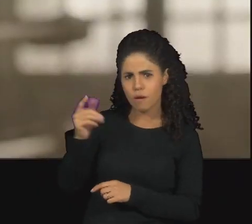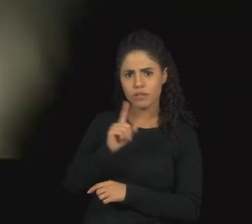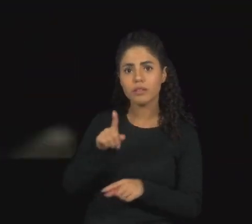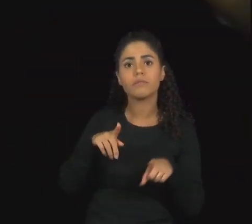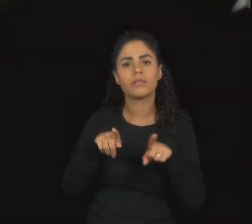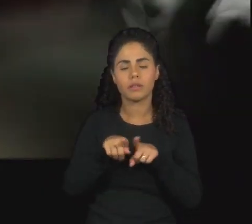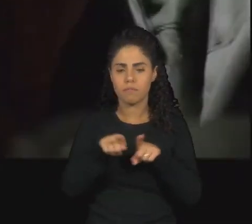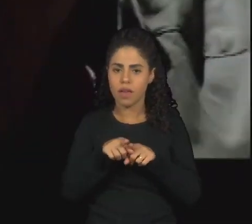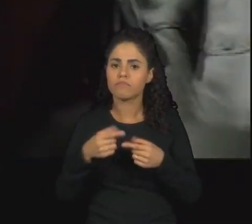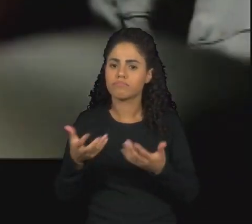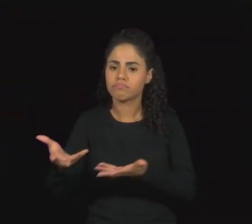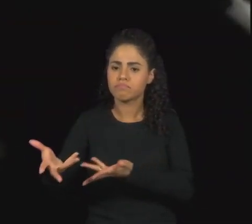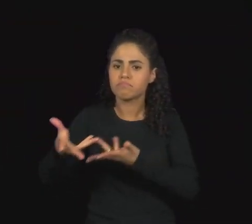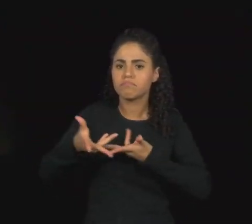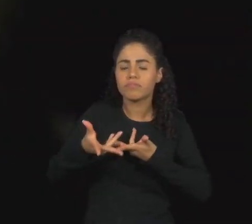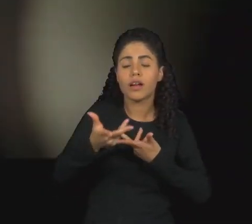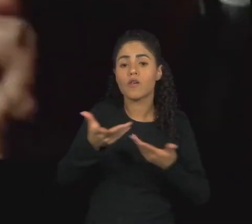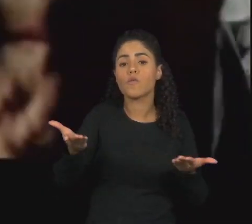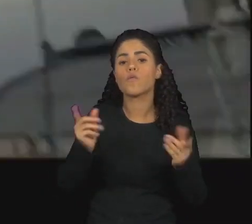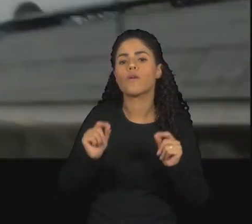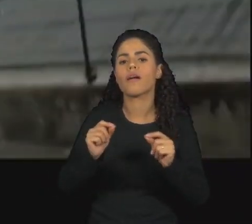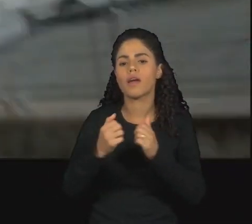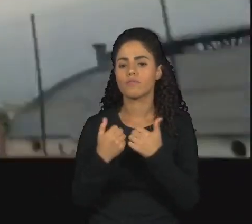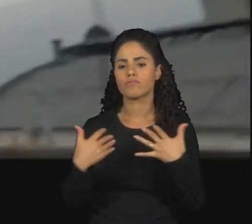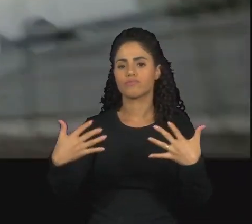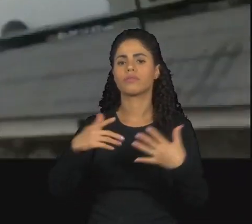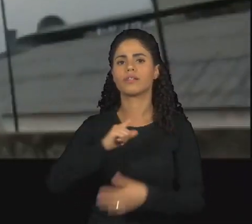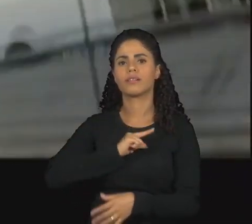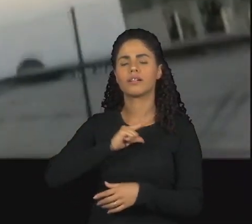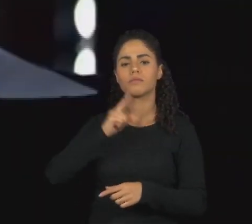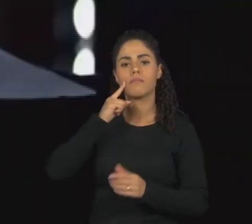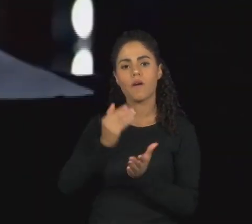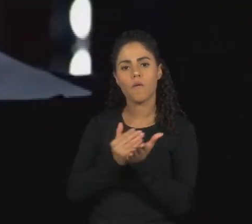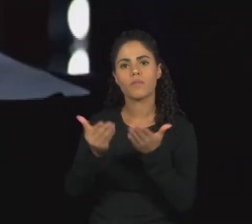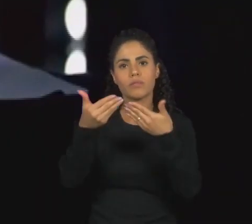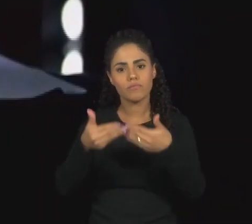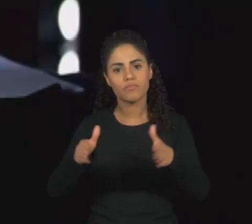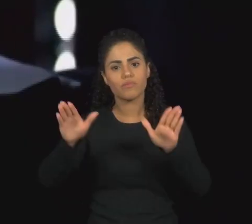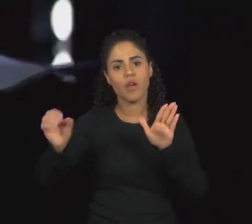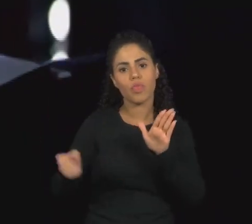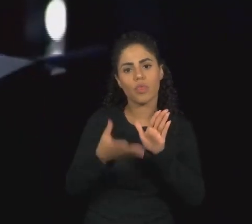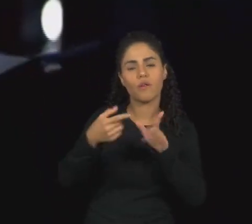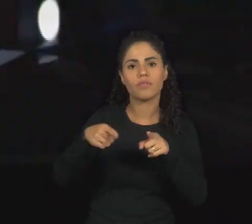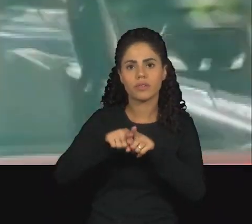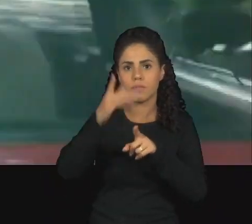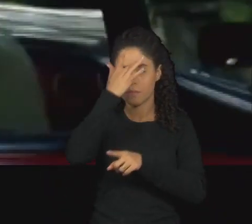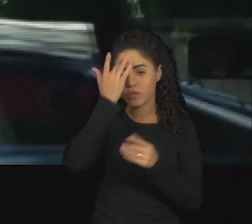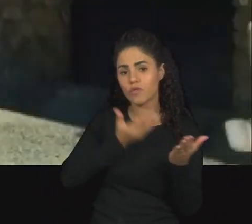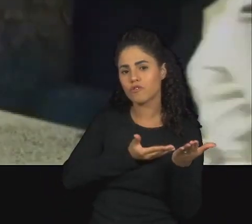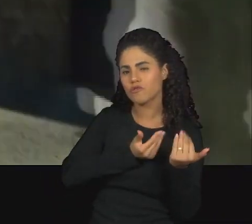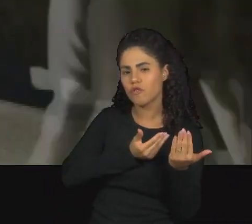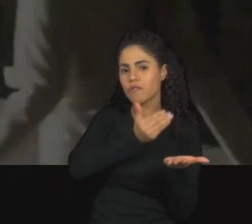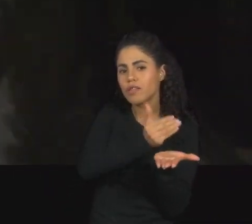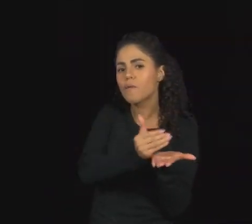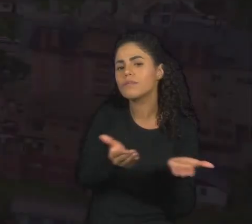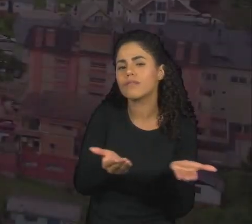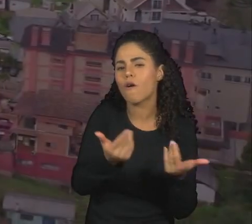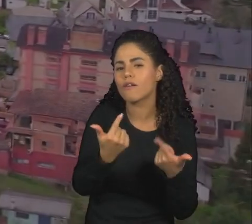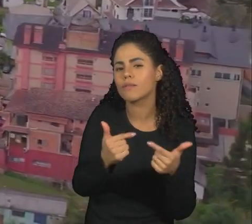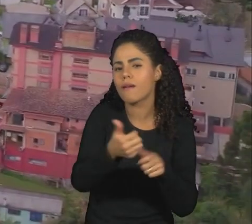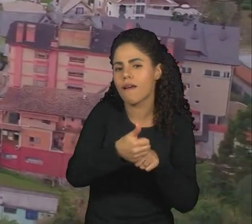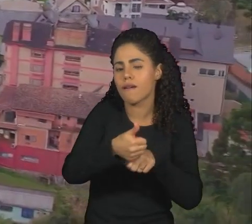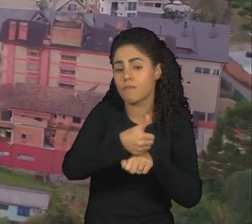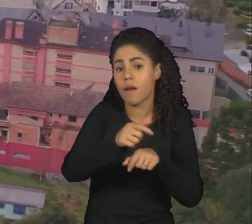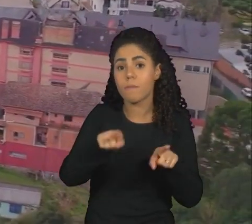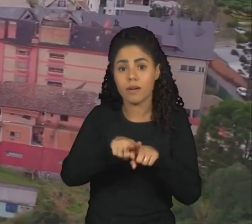como também se constituem numa valiosa plataforma para o lançamento de novos talentos. O Festival